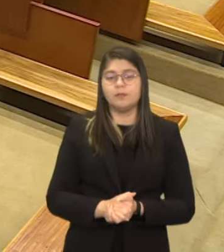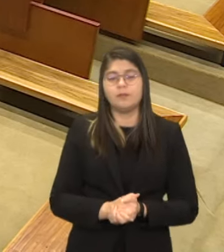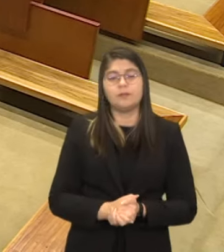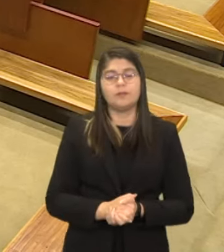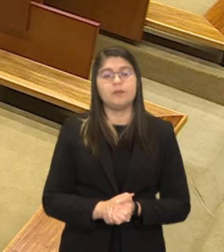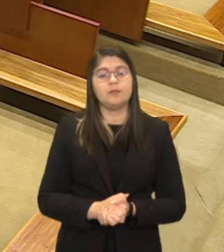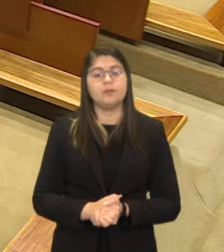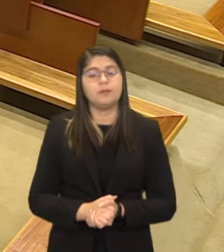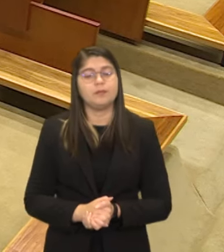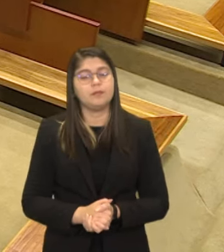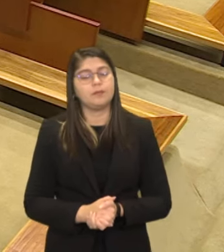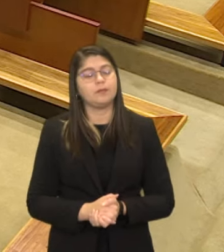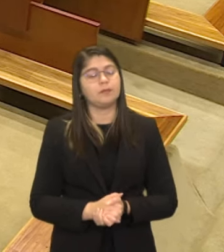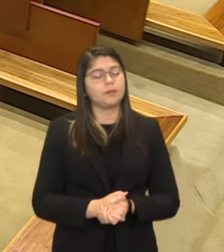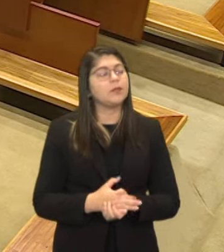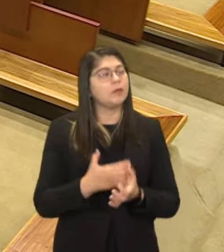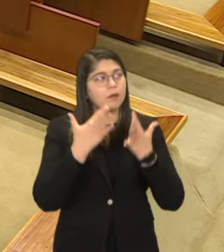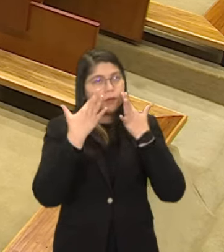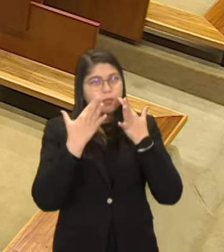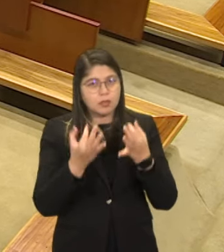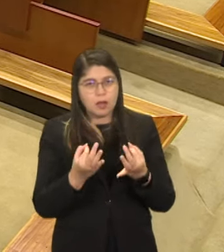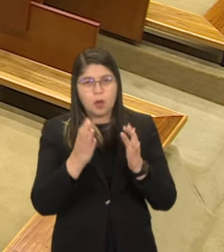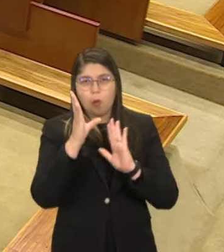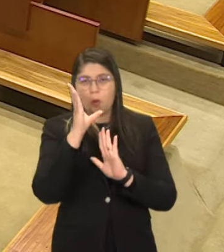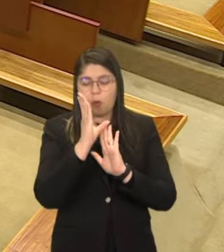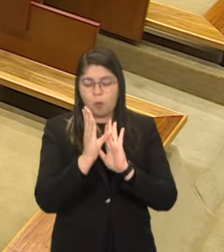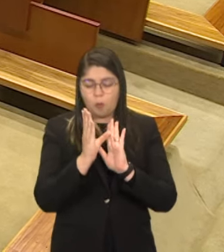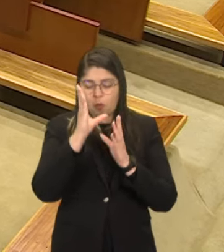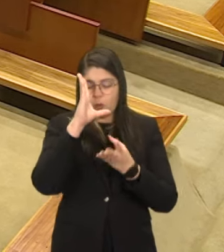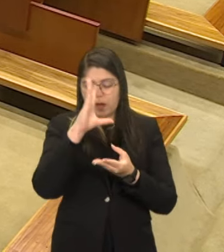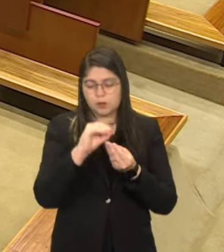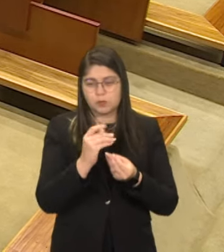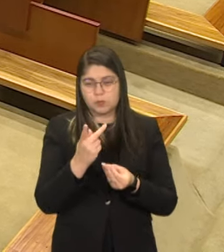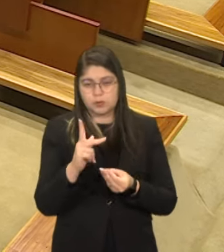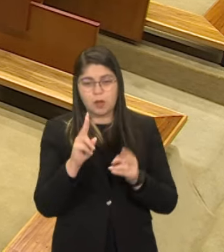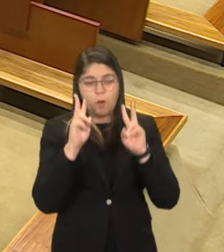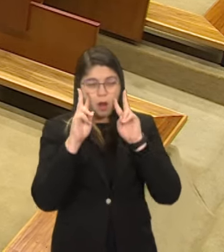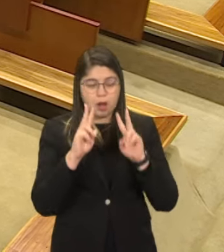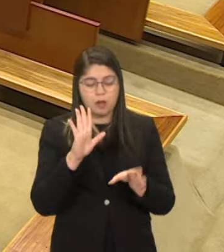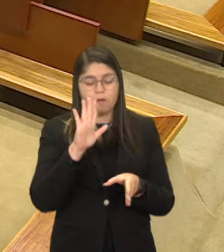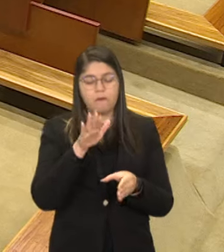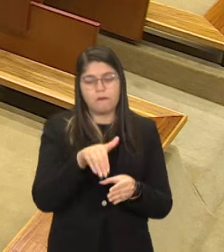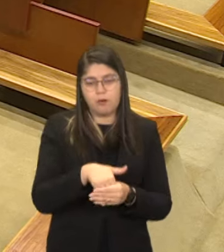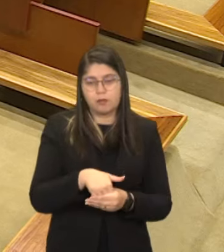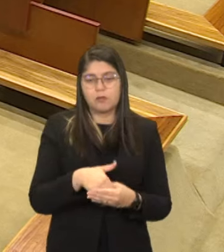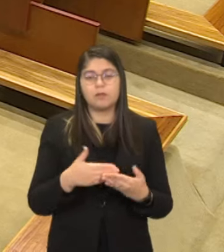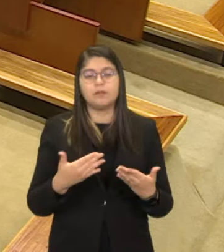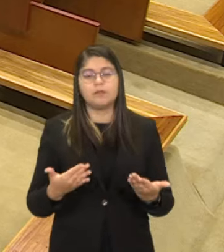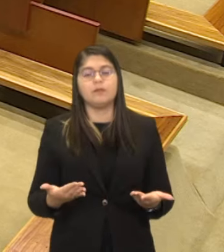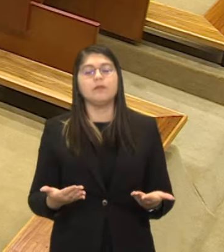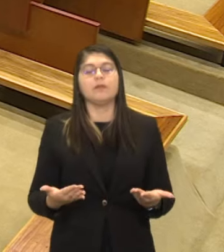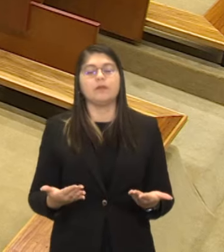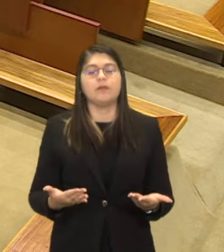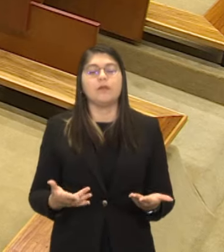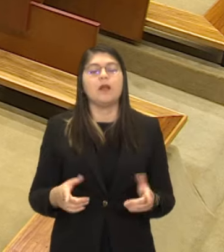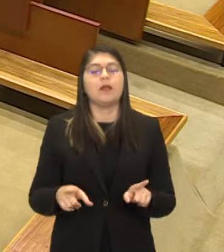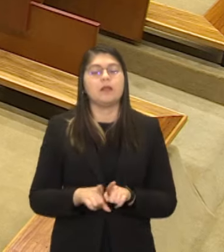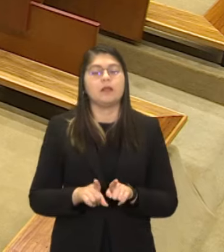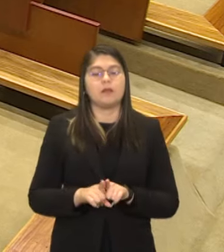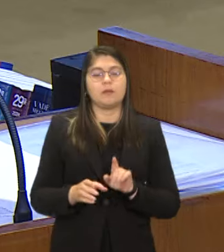eu ouvi atentamente o resumo de Vossa Excelência, li o voto, e como consignado na